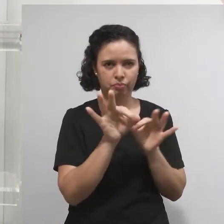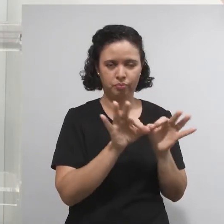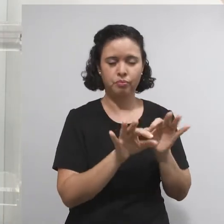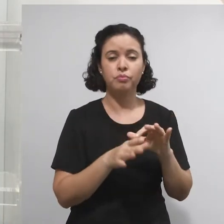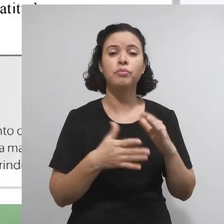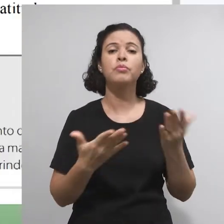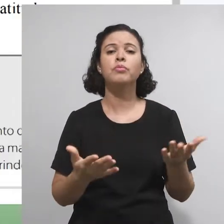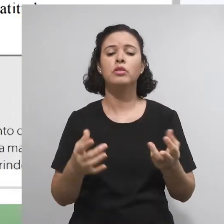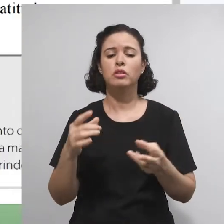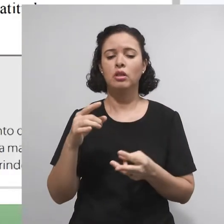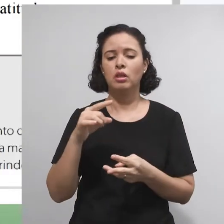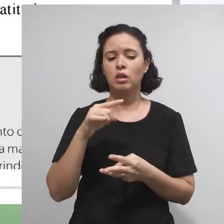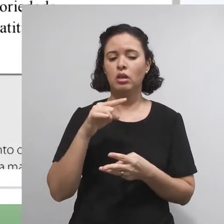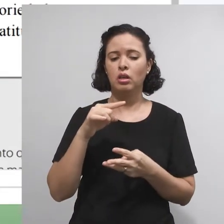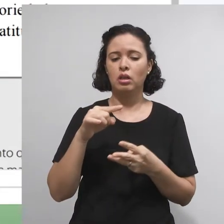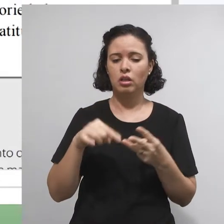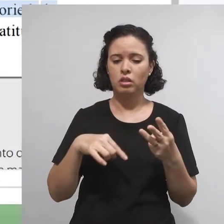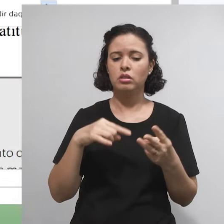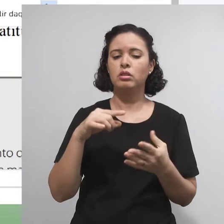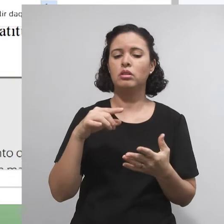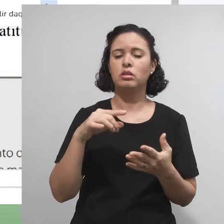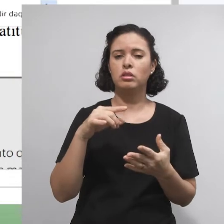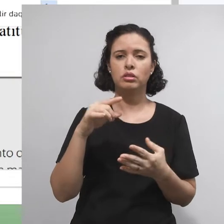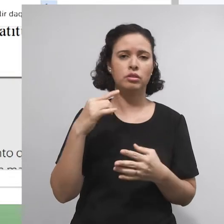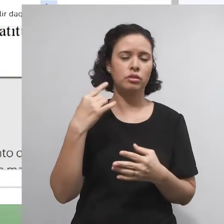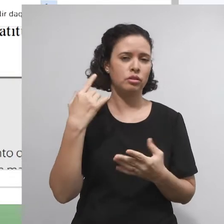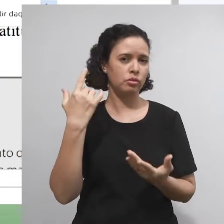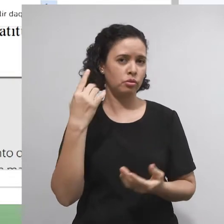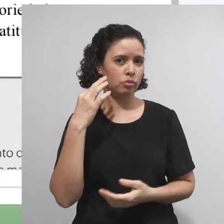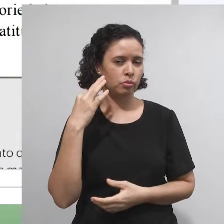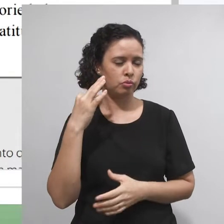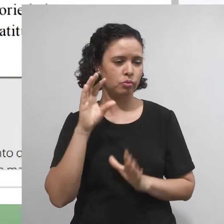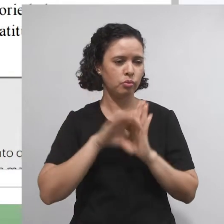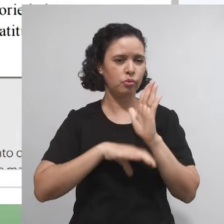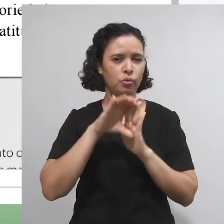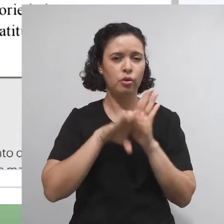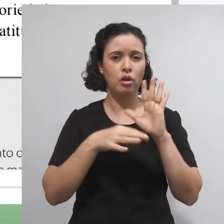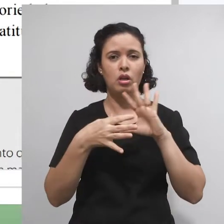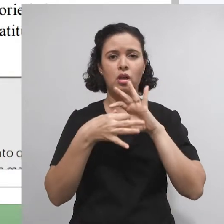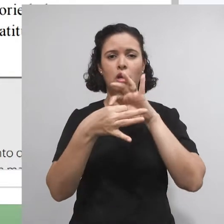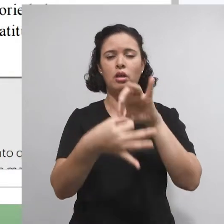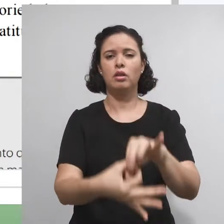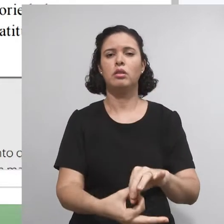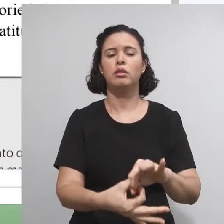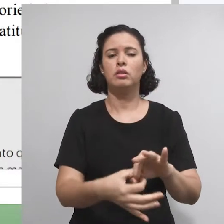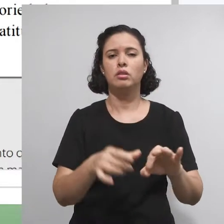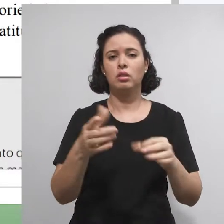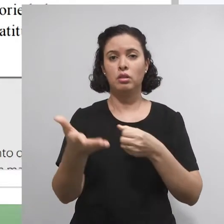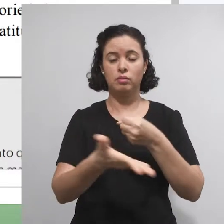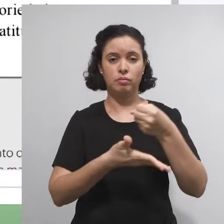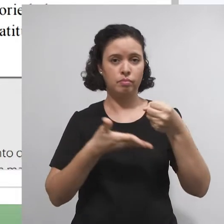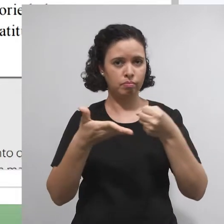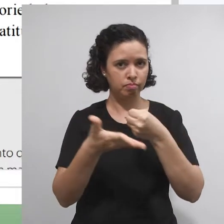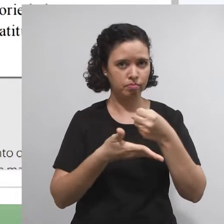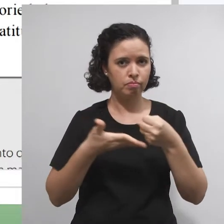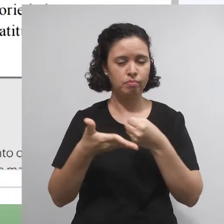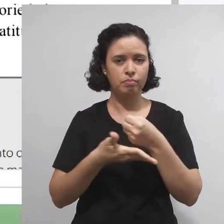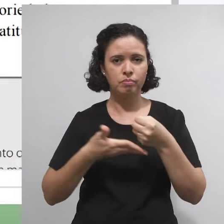aí, essas concepções de currículo, elas vão estar relacionadas lá na base